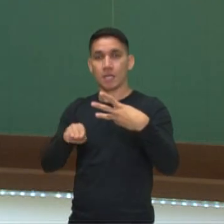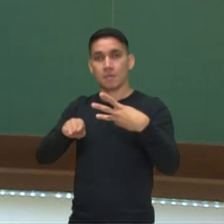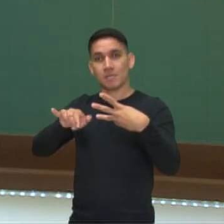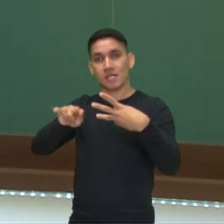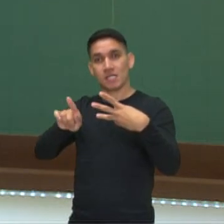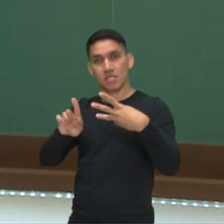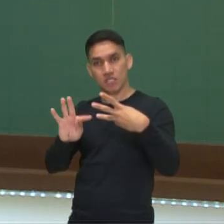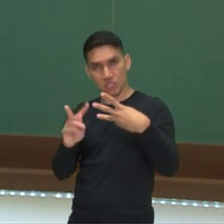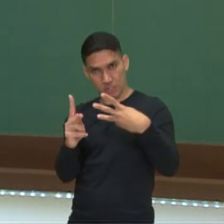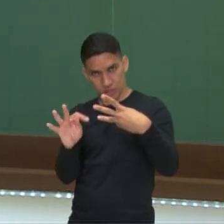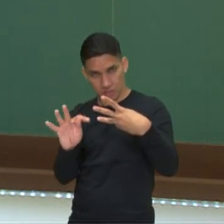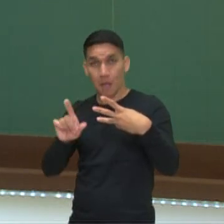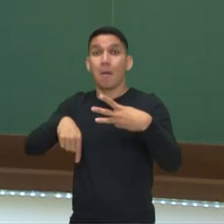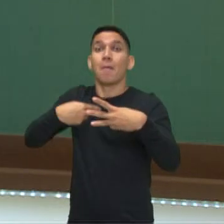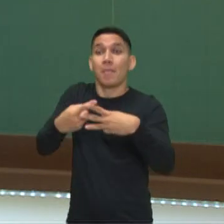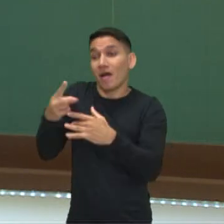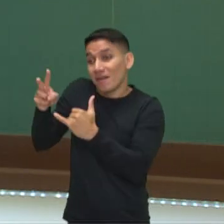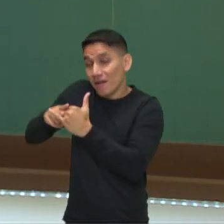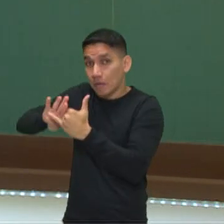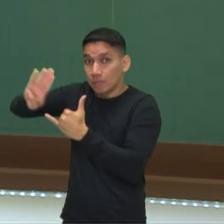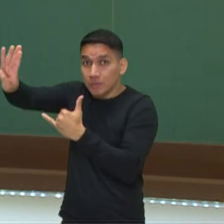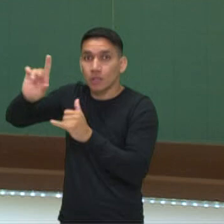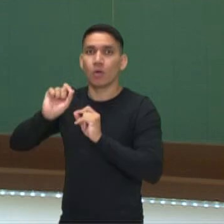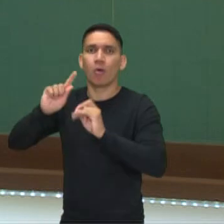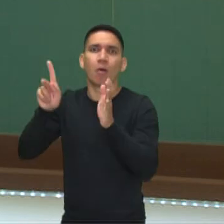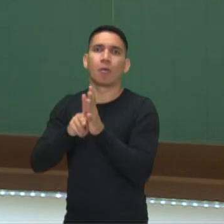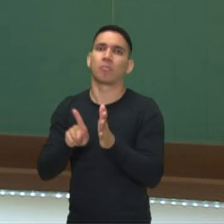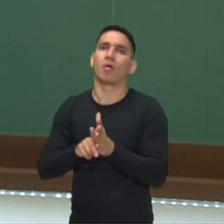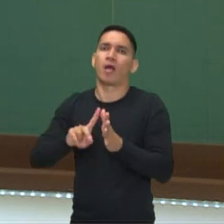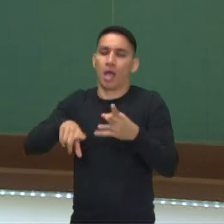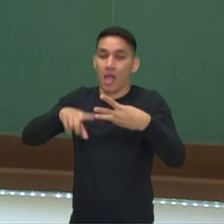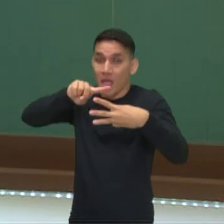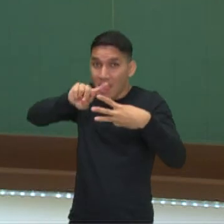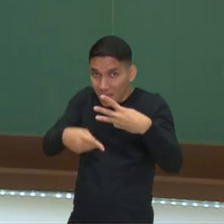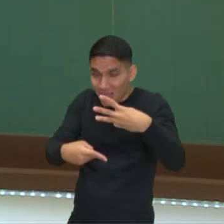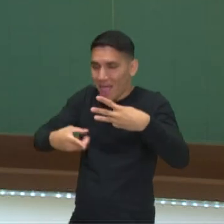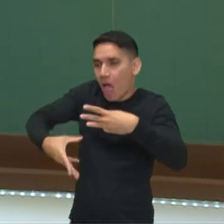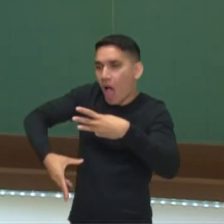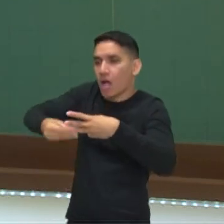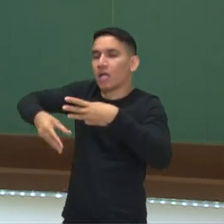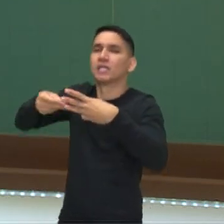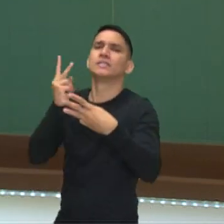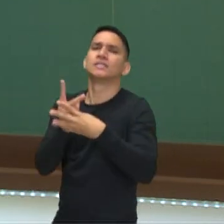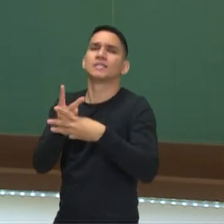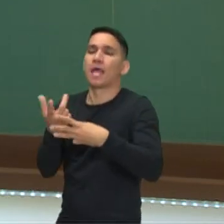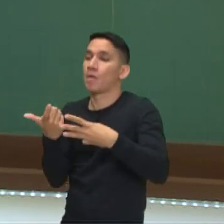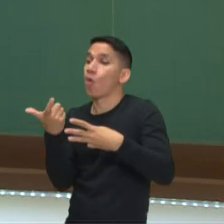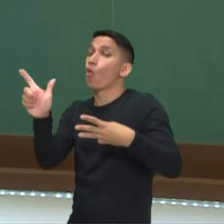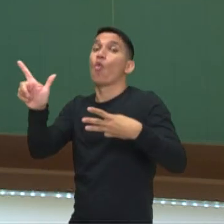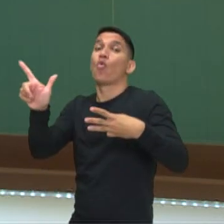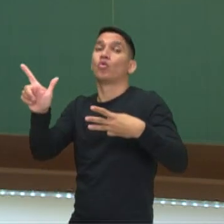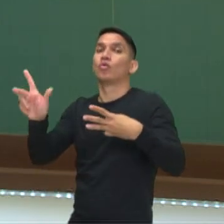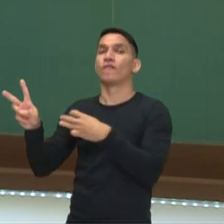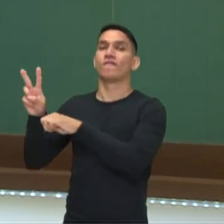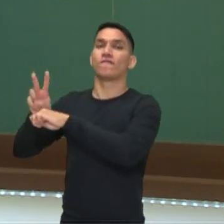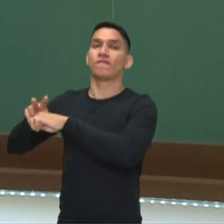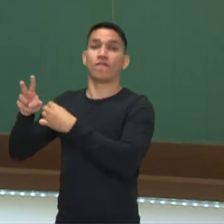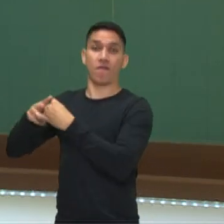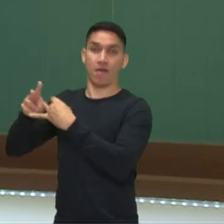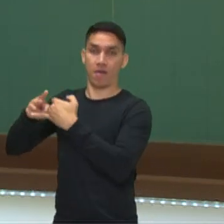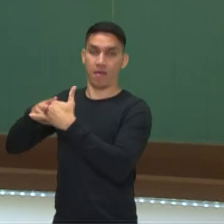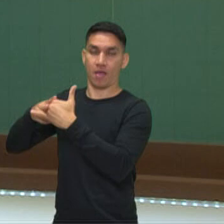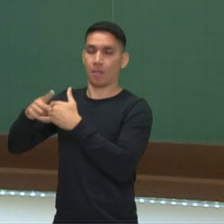o verbo principal. Como são verbos auxiliares, ele sempre vai precisar de um outro verbo junto com ele.